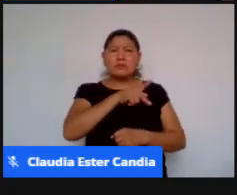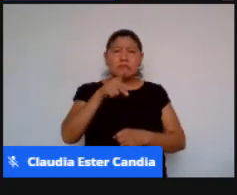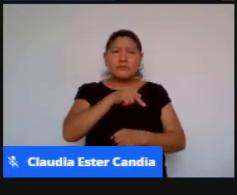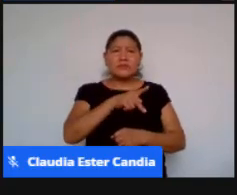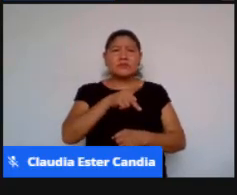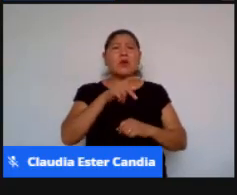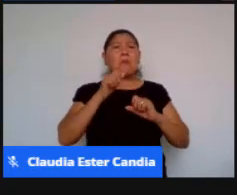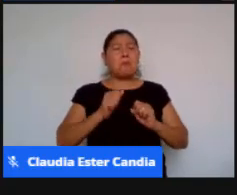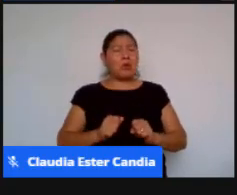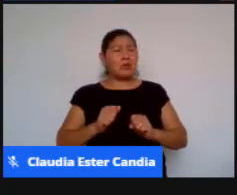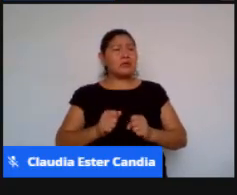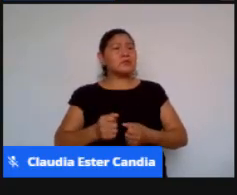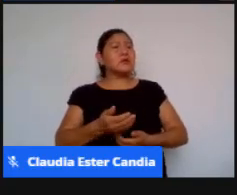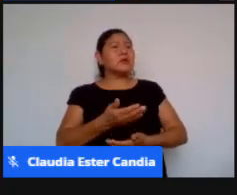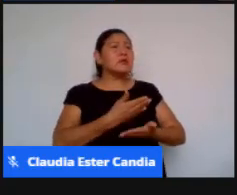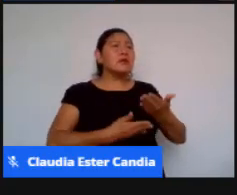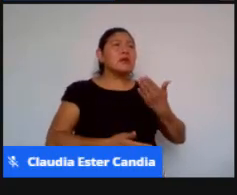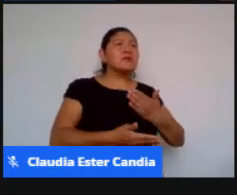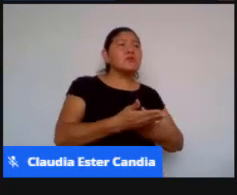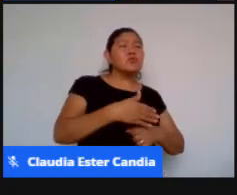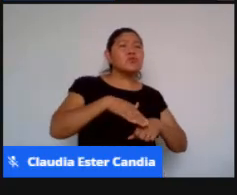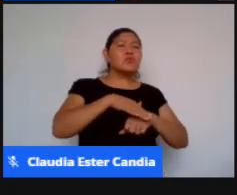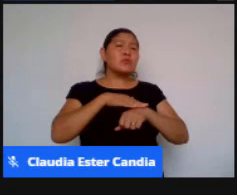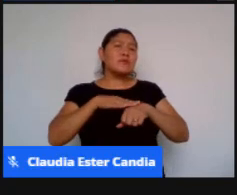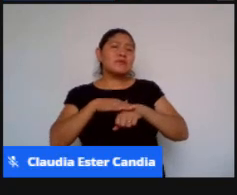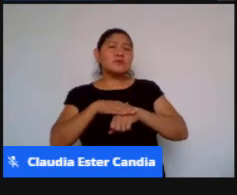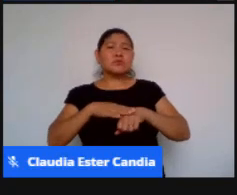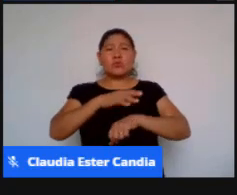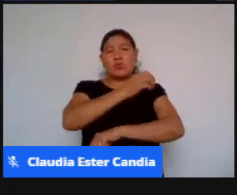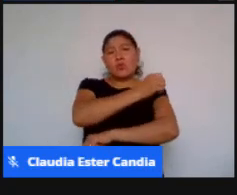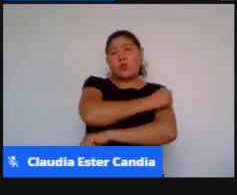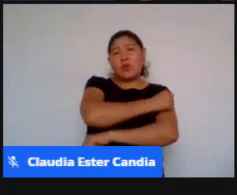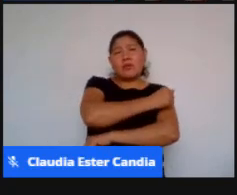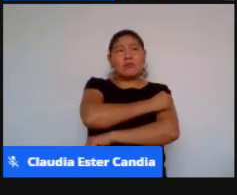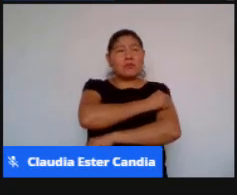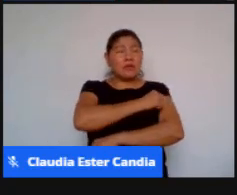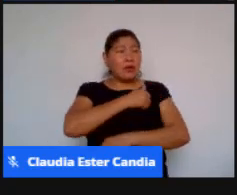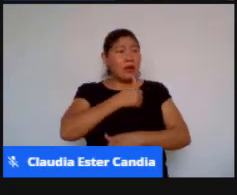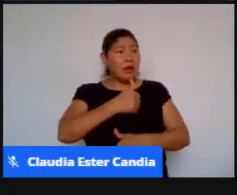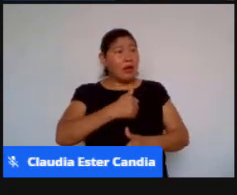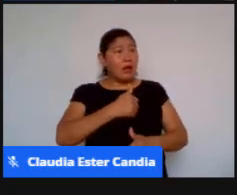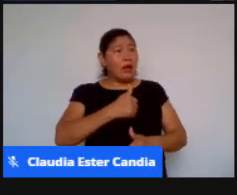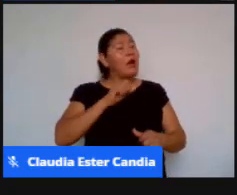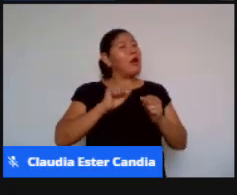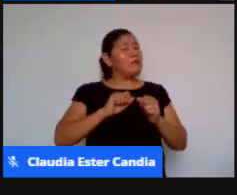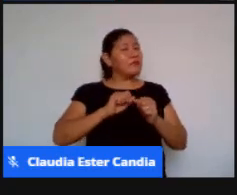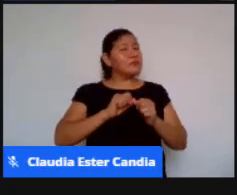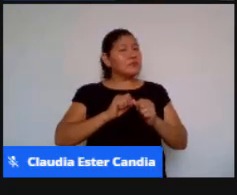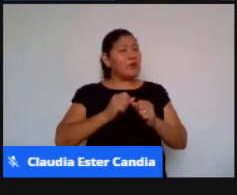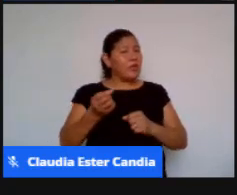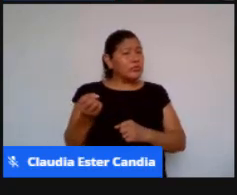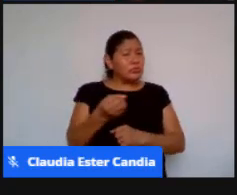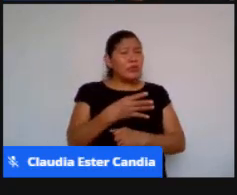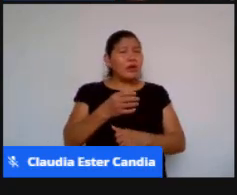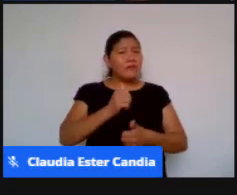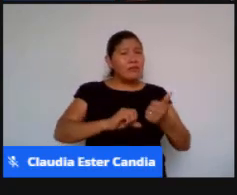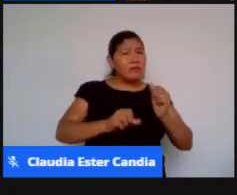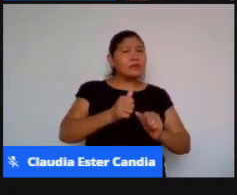com a meninada, você vai, não, eu podia fazer uma outra atividade diagnóstica sobre determinado, pode